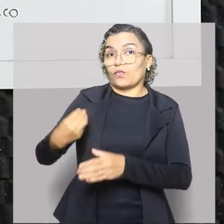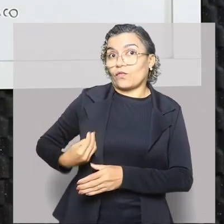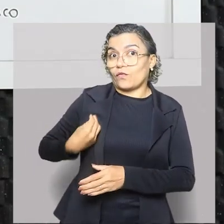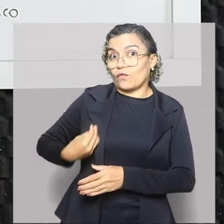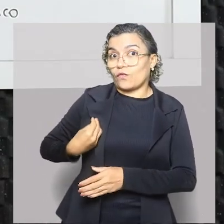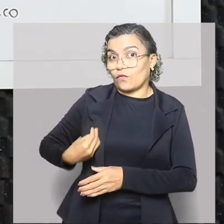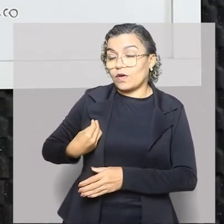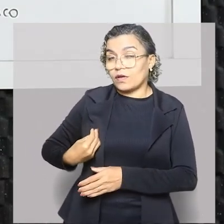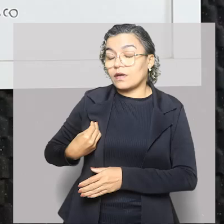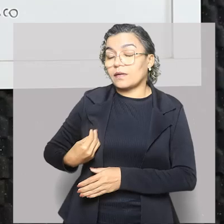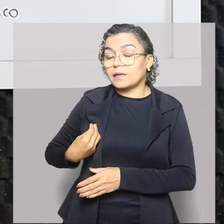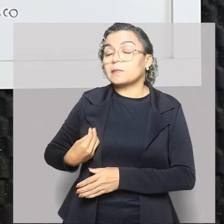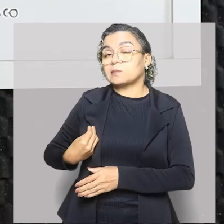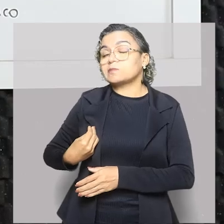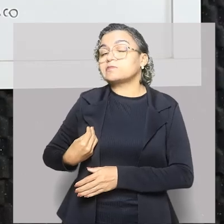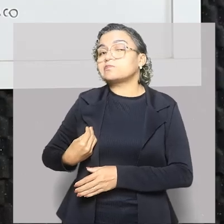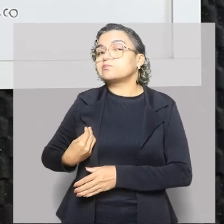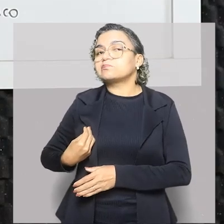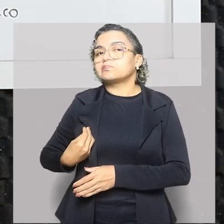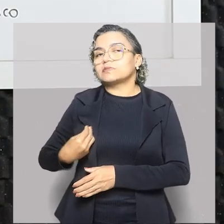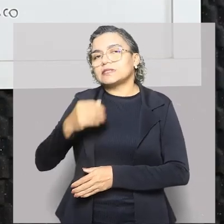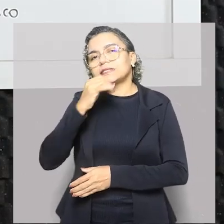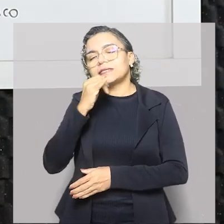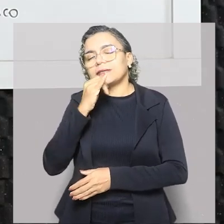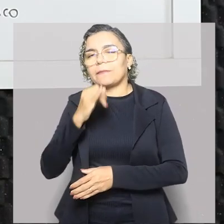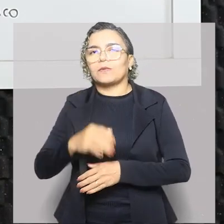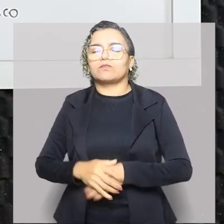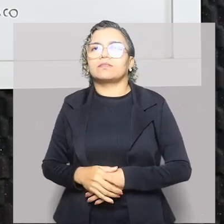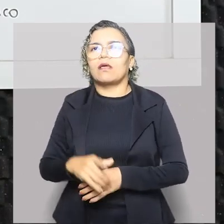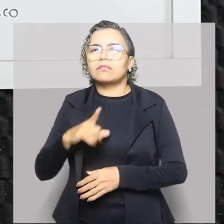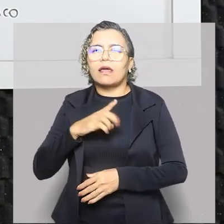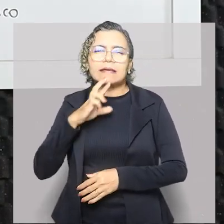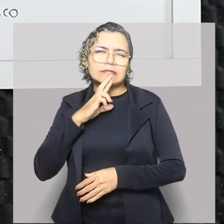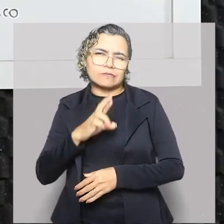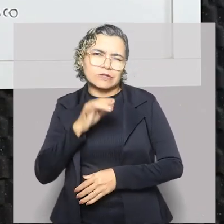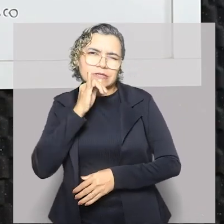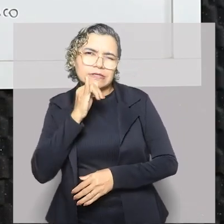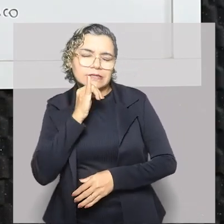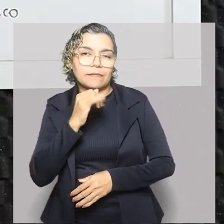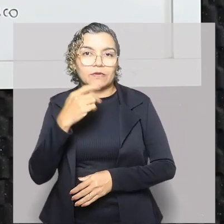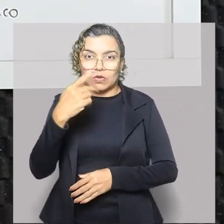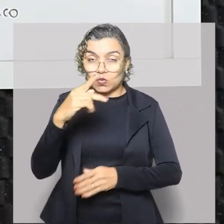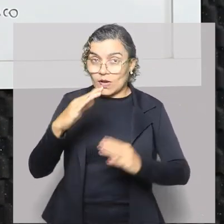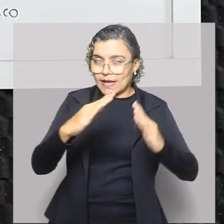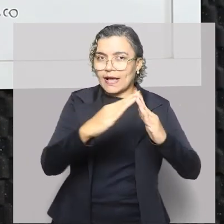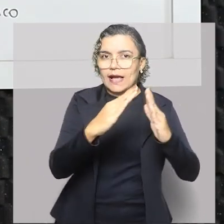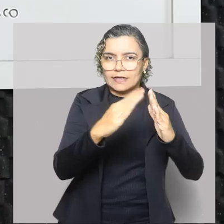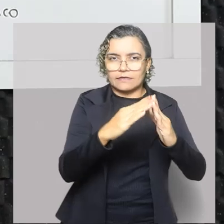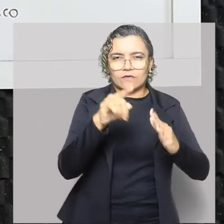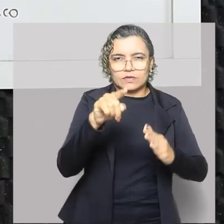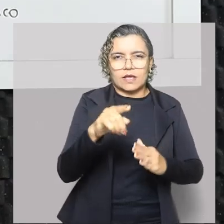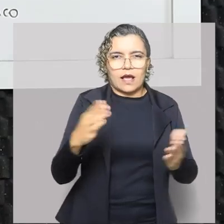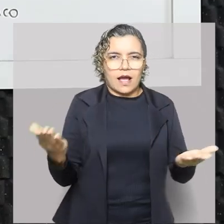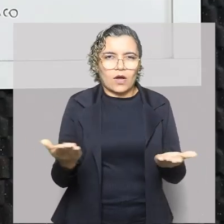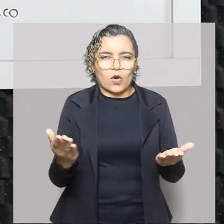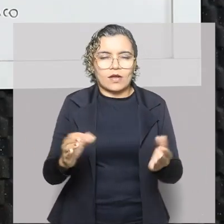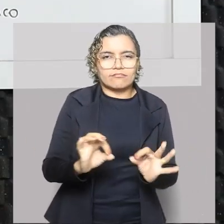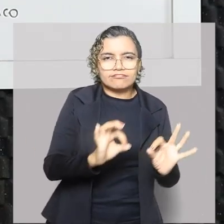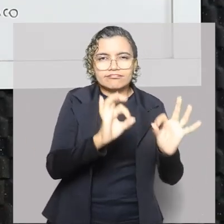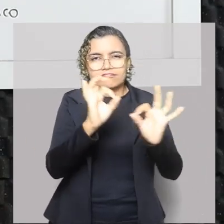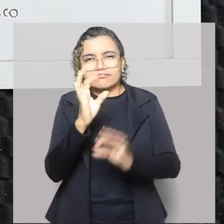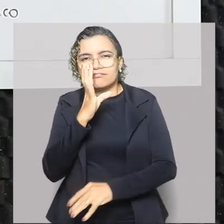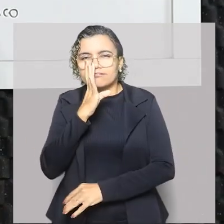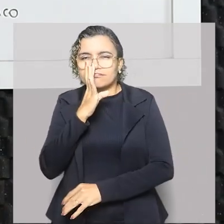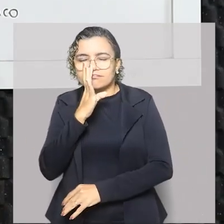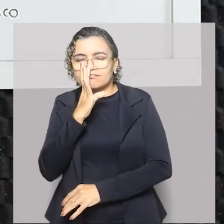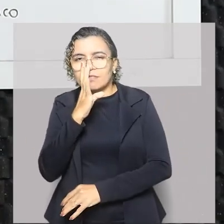respondem aos estímulos. Então, pensa no seguinte, agora aí na sua casa, né, você que está me assistindo, a gente vai ter